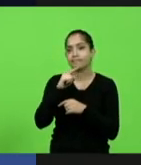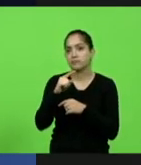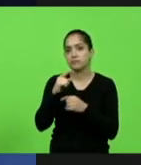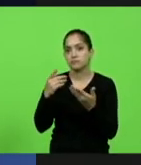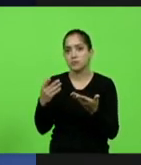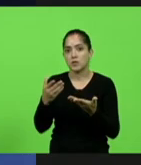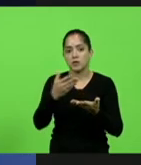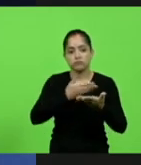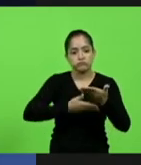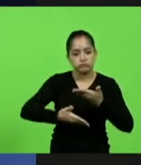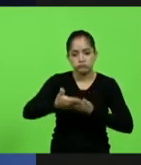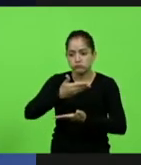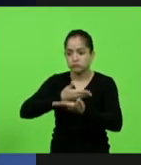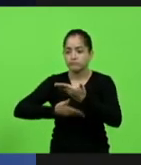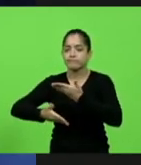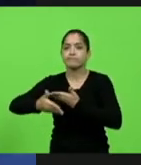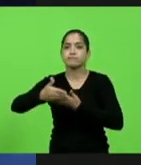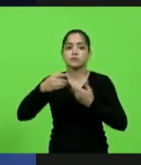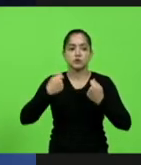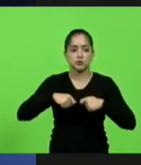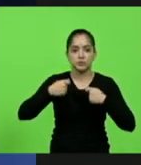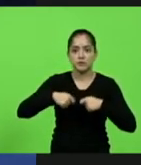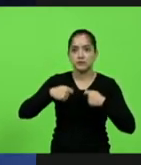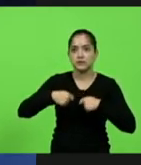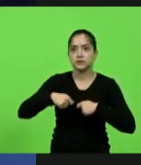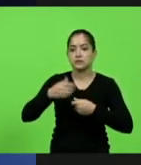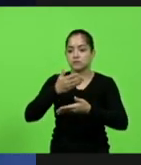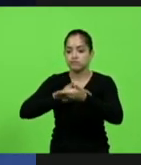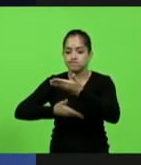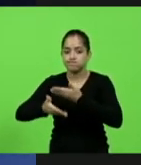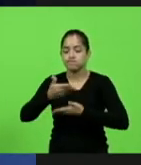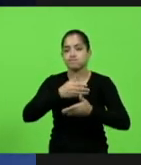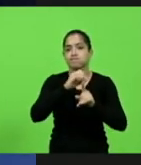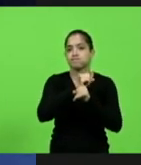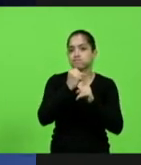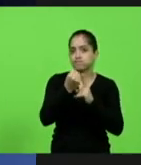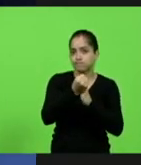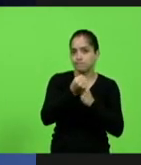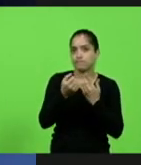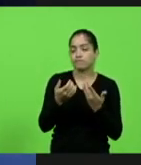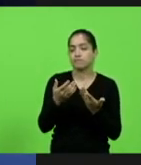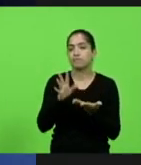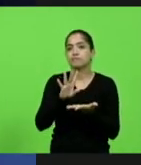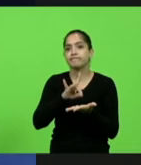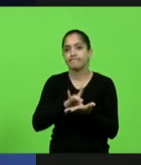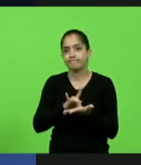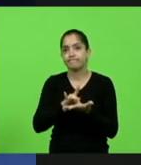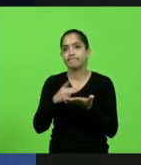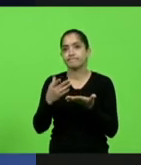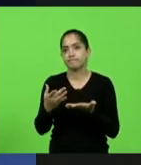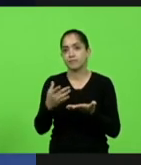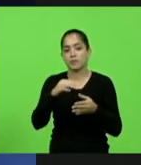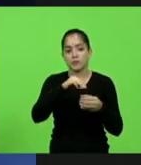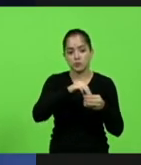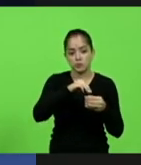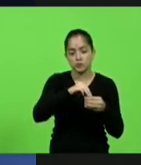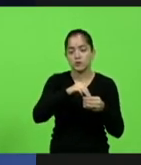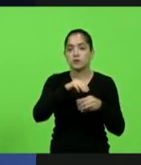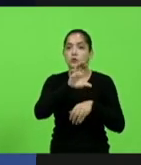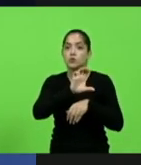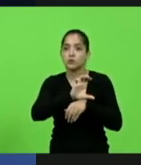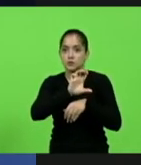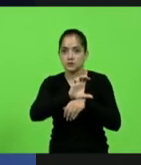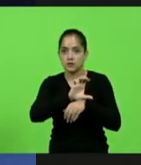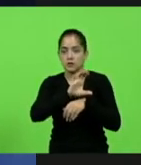sociedade, dependemos uns dos outros, isso é fato. E é assim que acontece nos nossos municípios, no Estado e também no